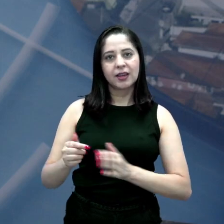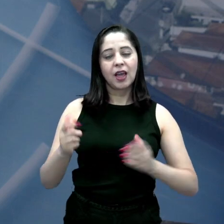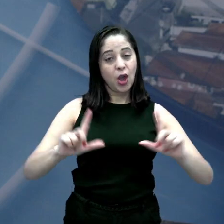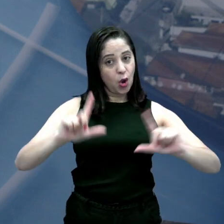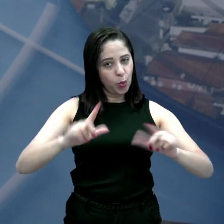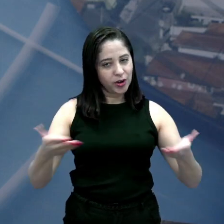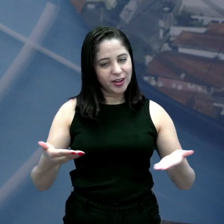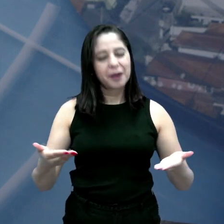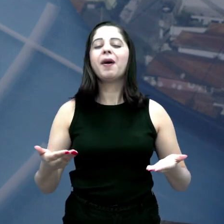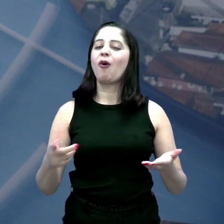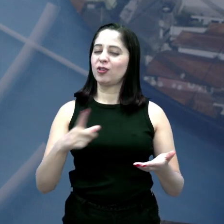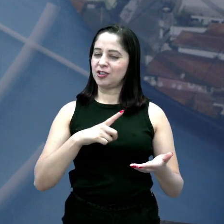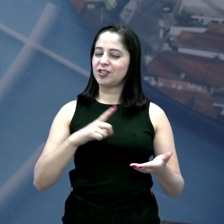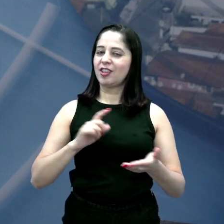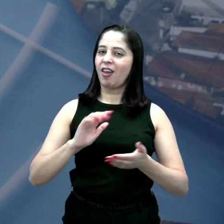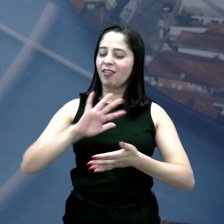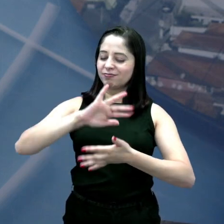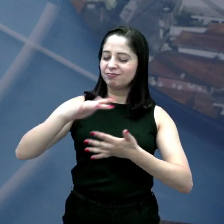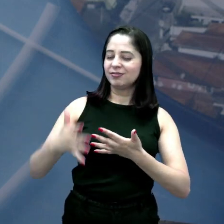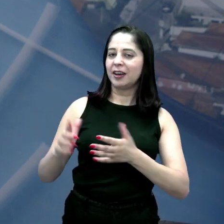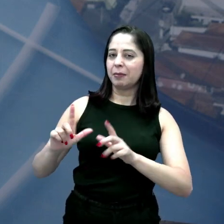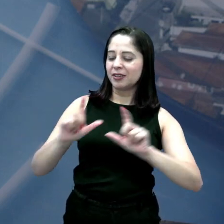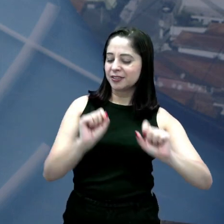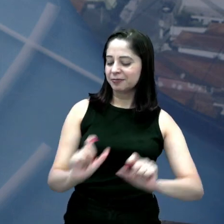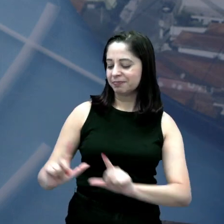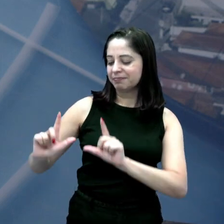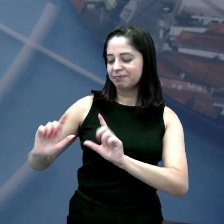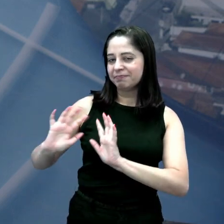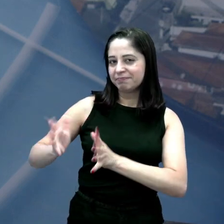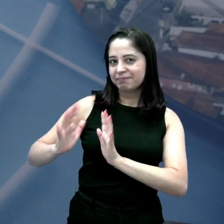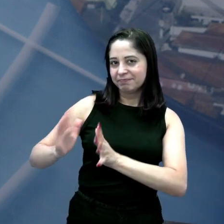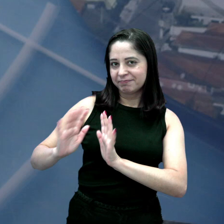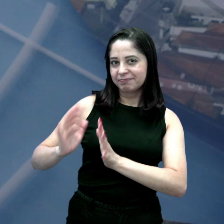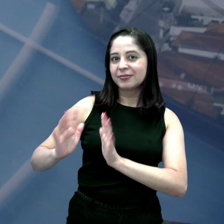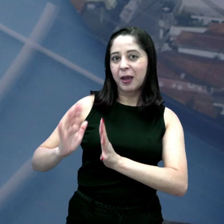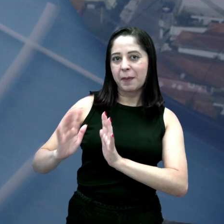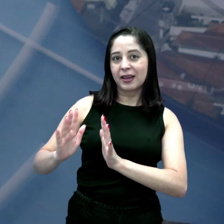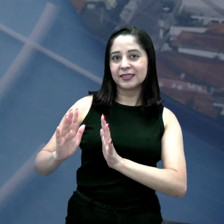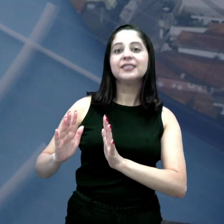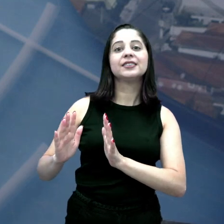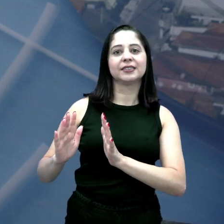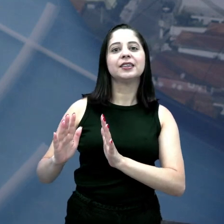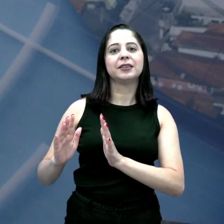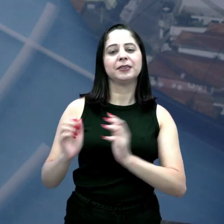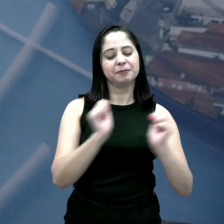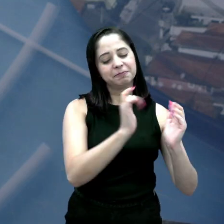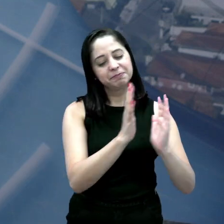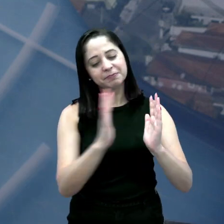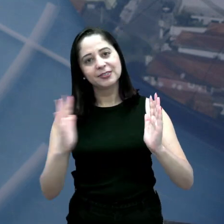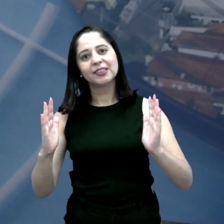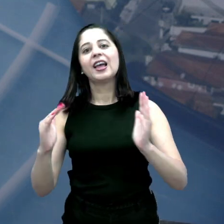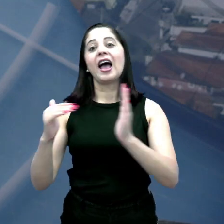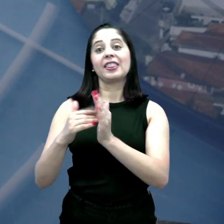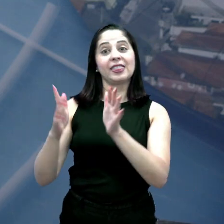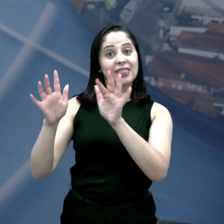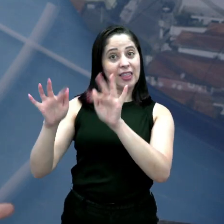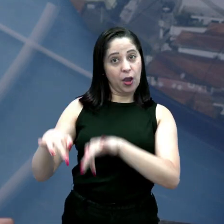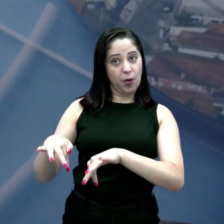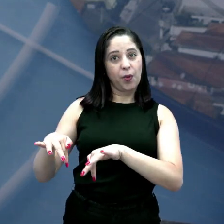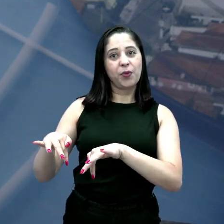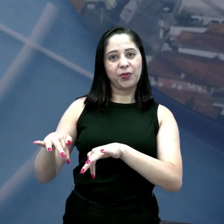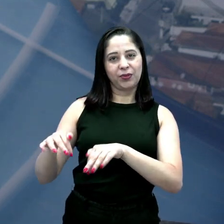no Diálogos, como vocês já sabem, não é diferente, né? Então, durante todo o programa, a gente vai ter essa